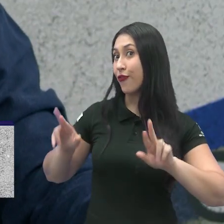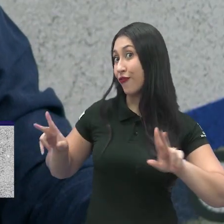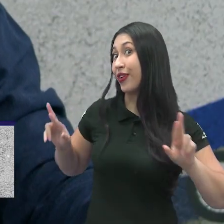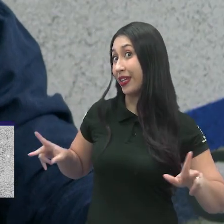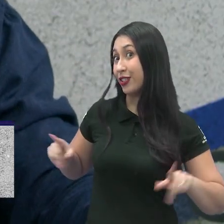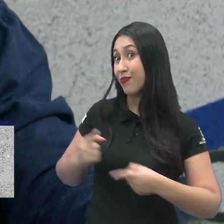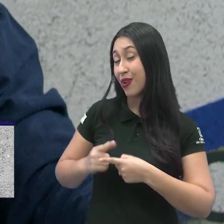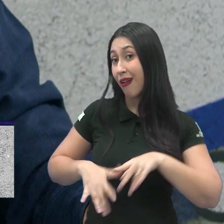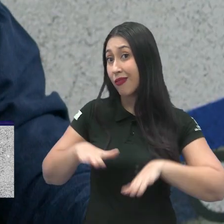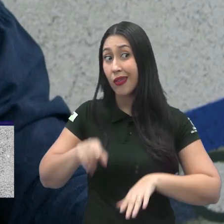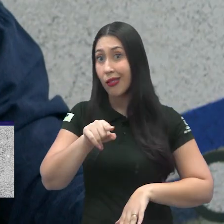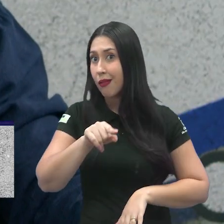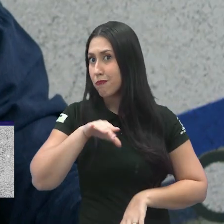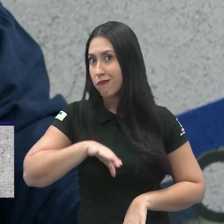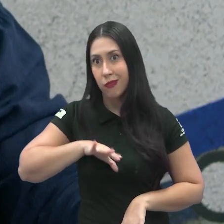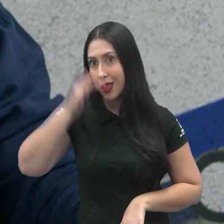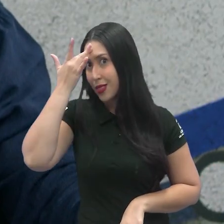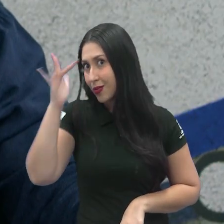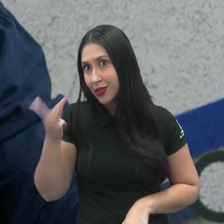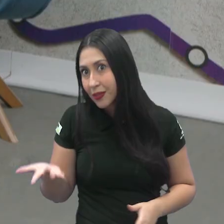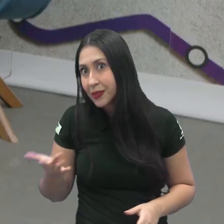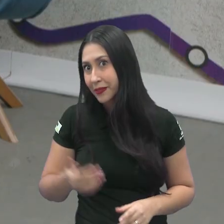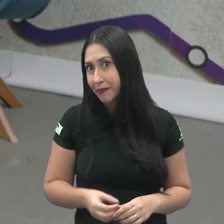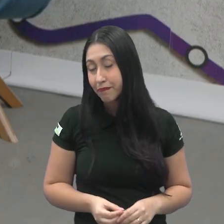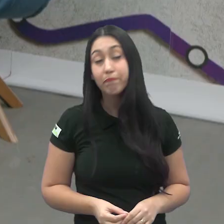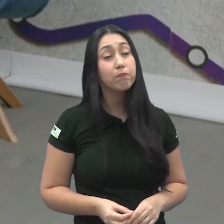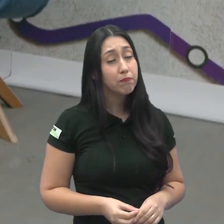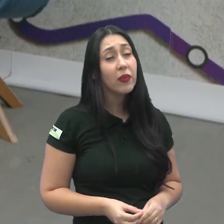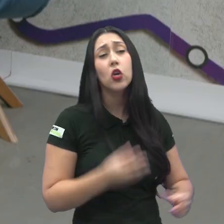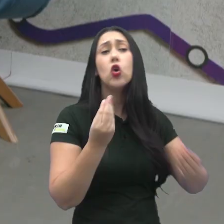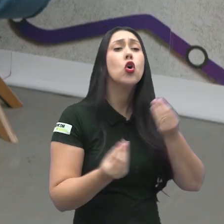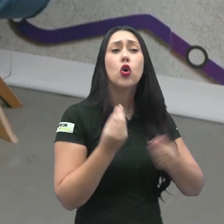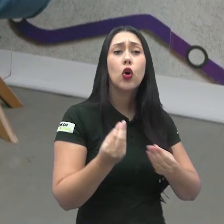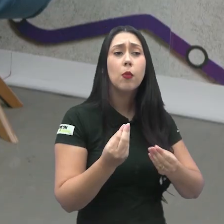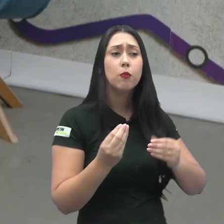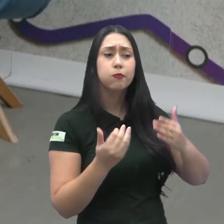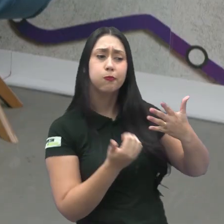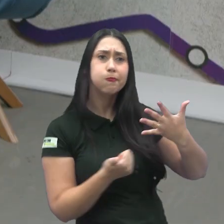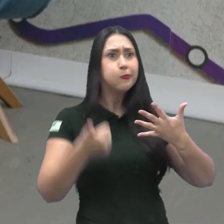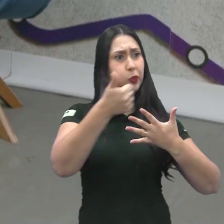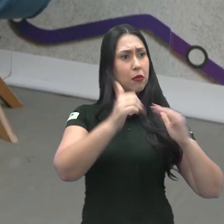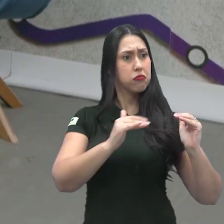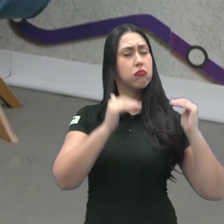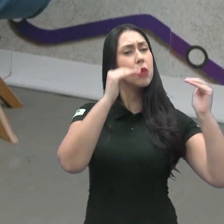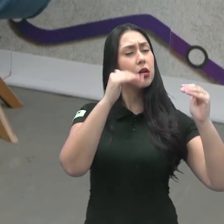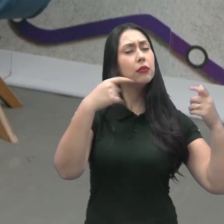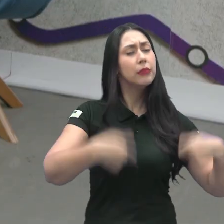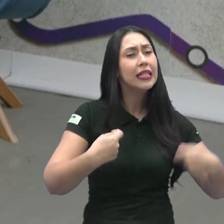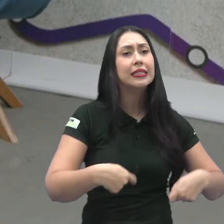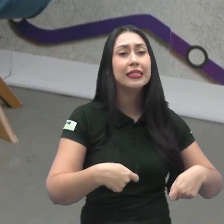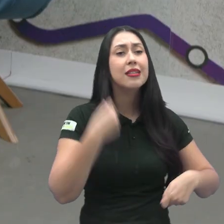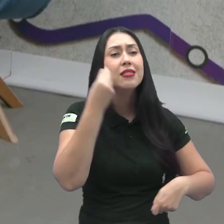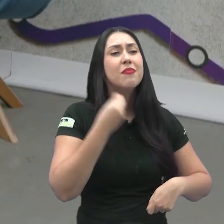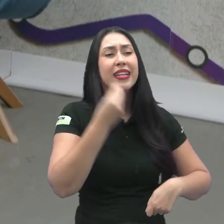se o país em questão não fala português, claro. Certo. E para se destacar também na profissão, né, é necessário